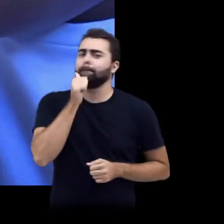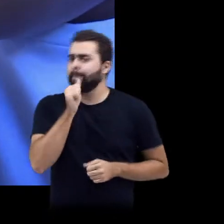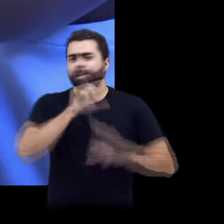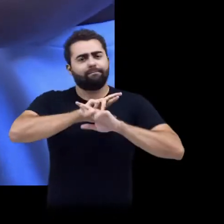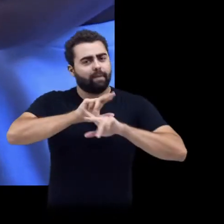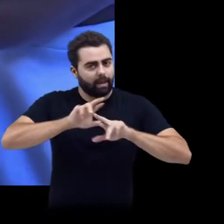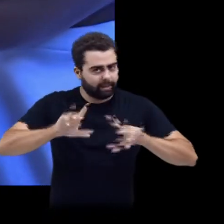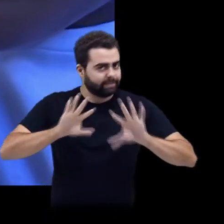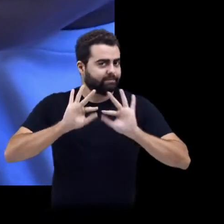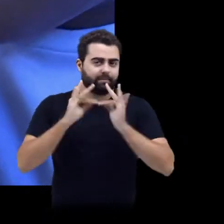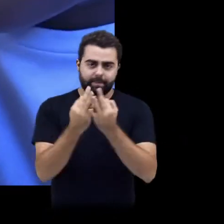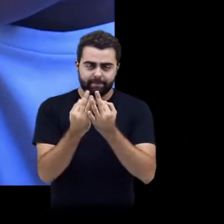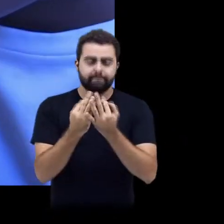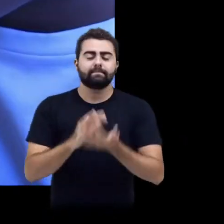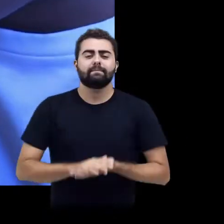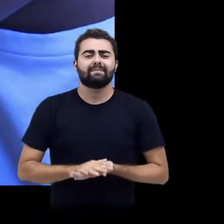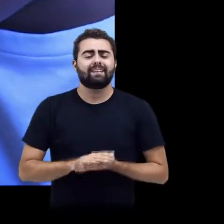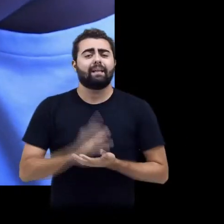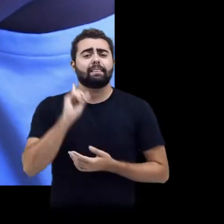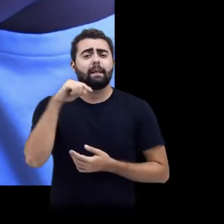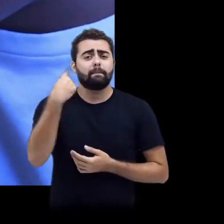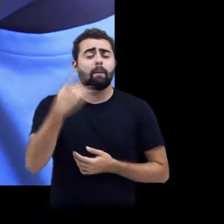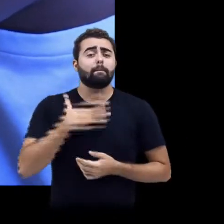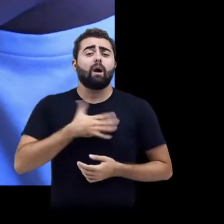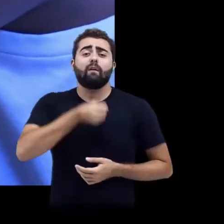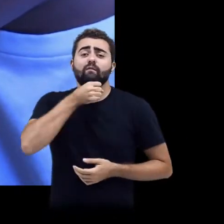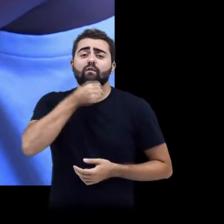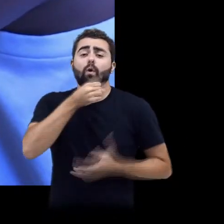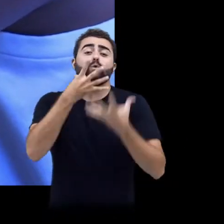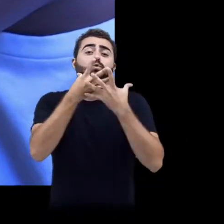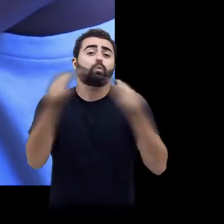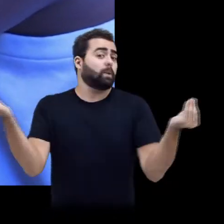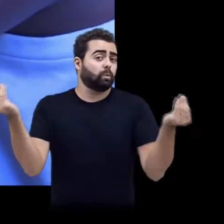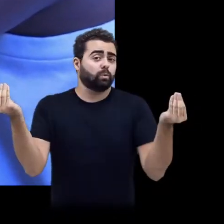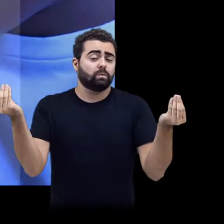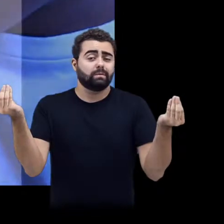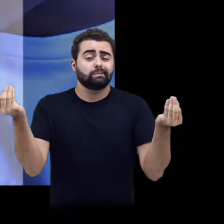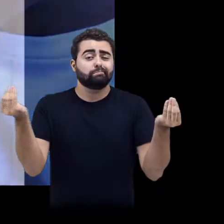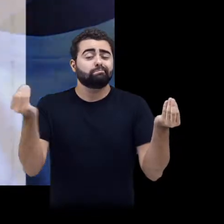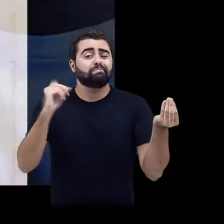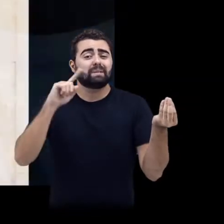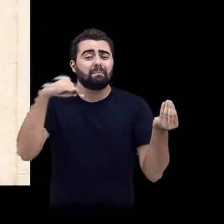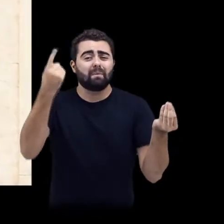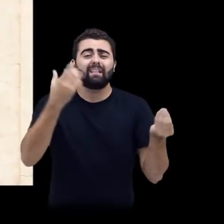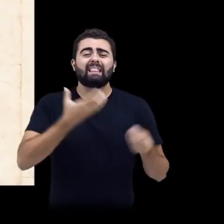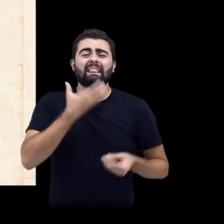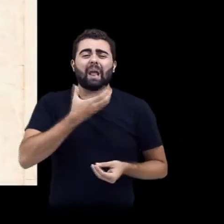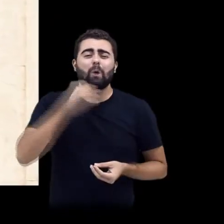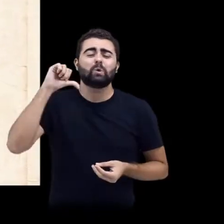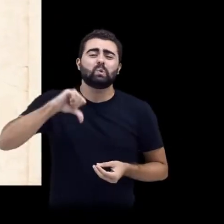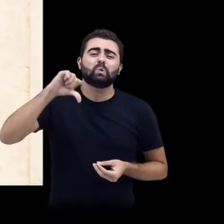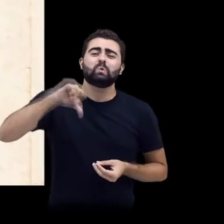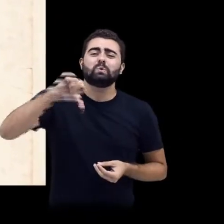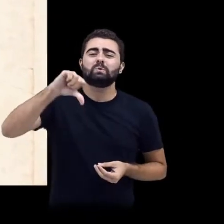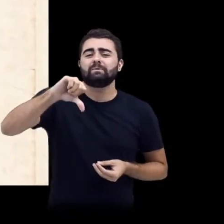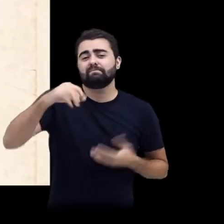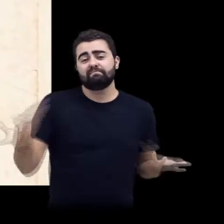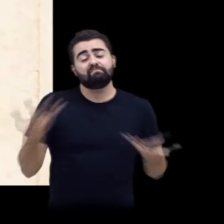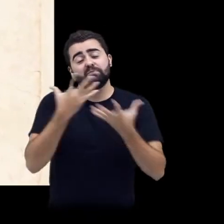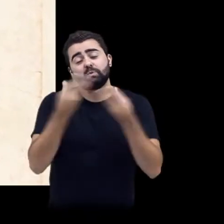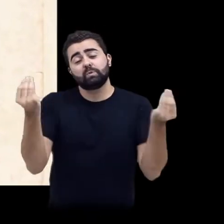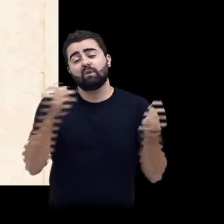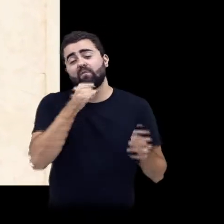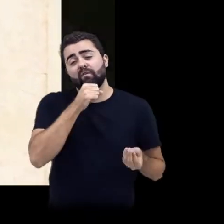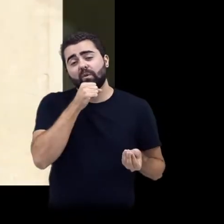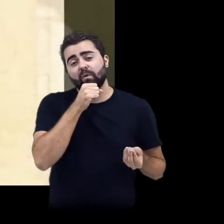Mas depois que meu avô sumiu, nunca mais eu tive um Natal bom. A redação feita à mão pela